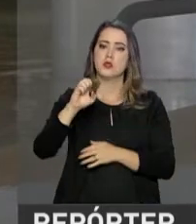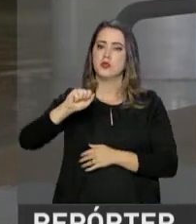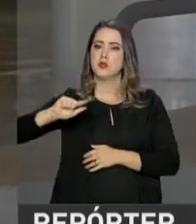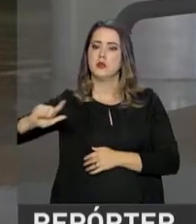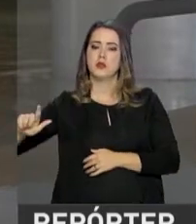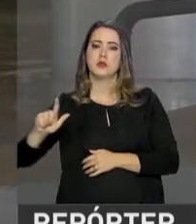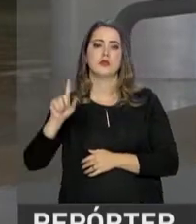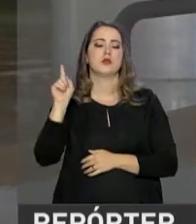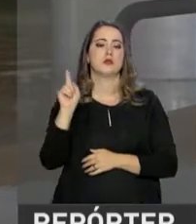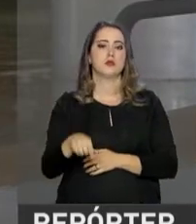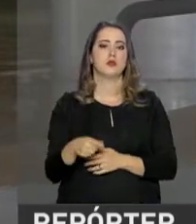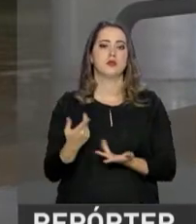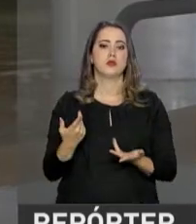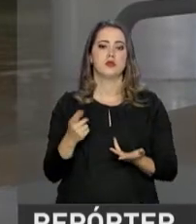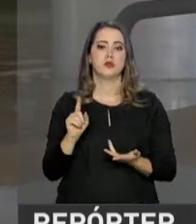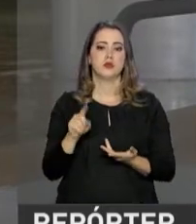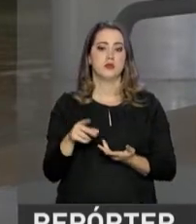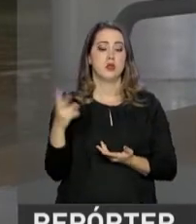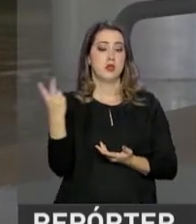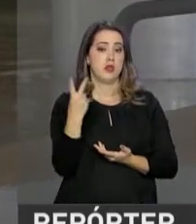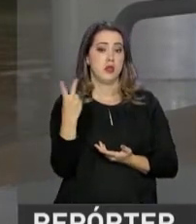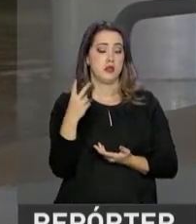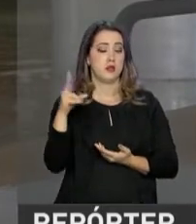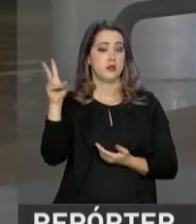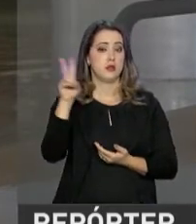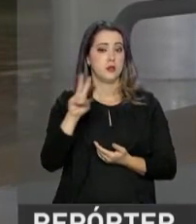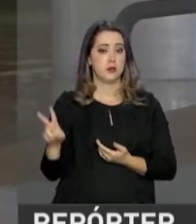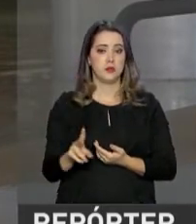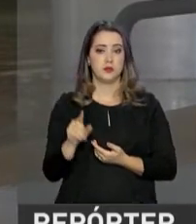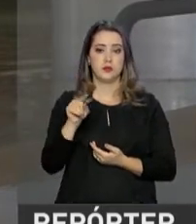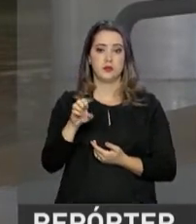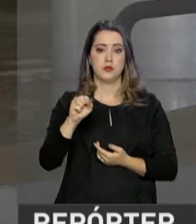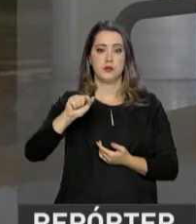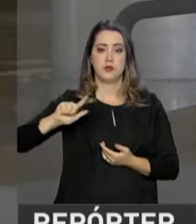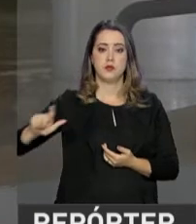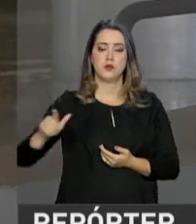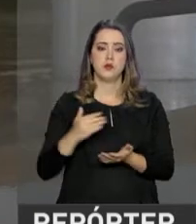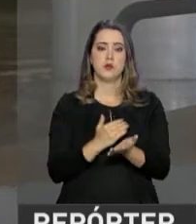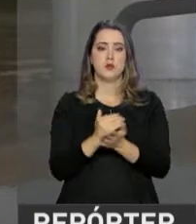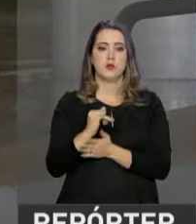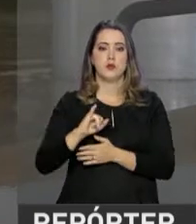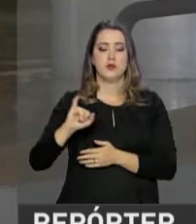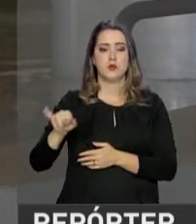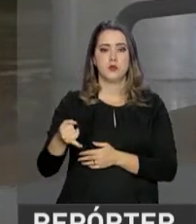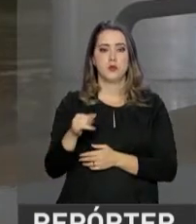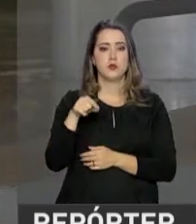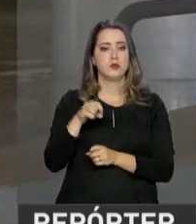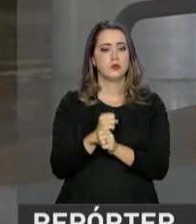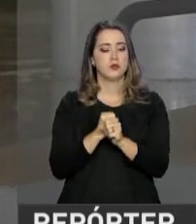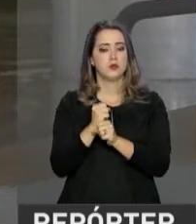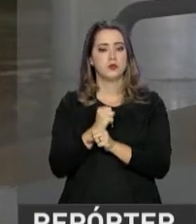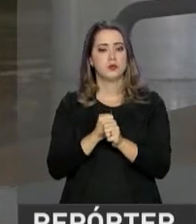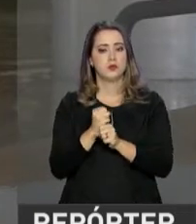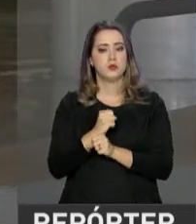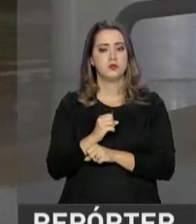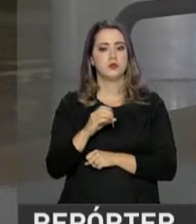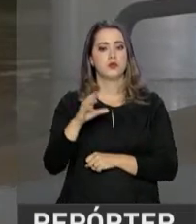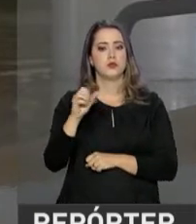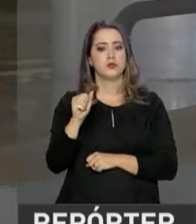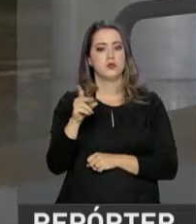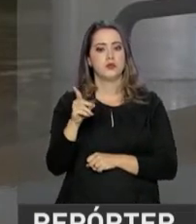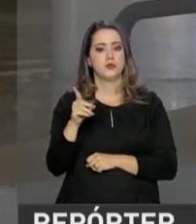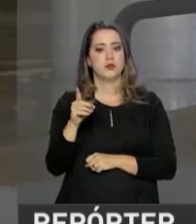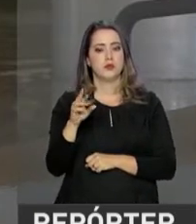sistema esta é a segunda etapa do e social que começou em janeiro deste ano com o cadastro de